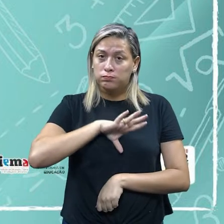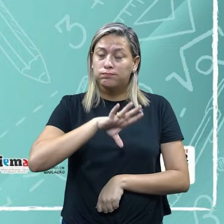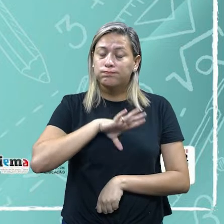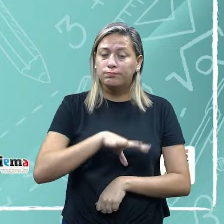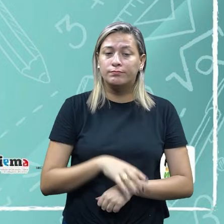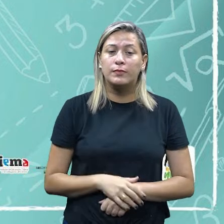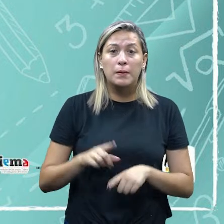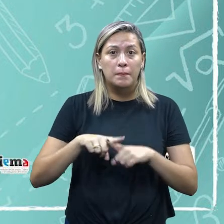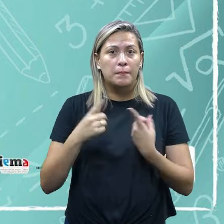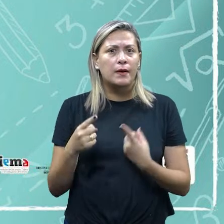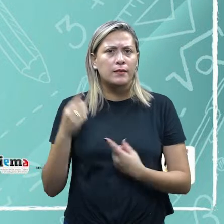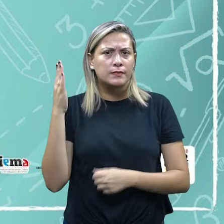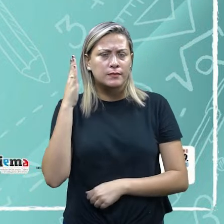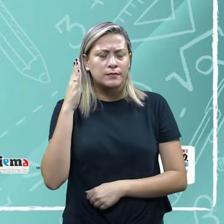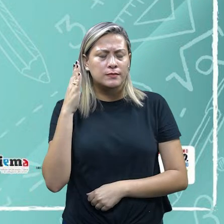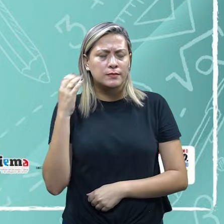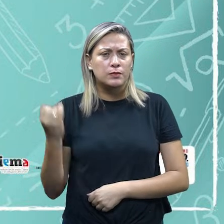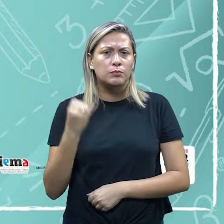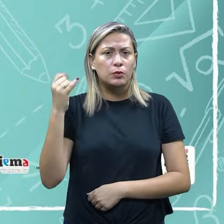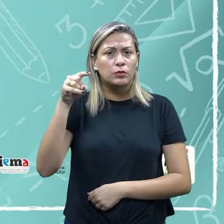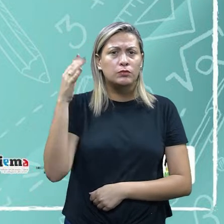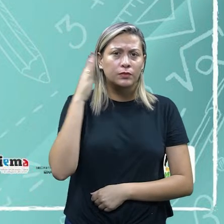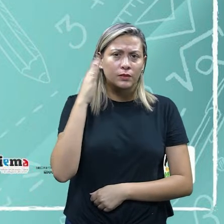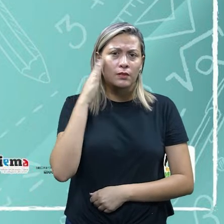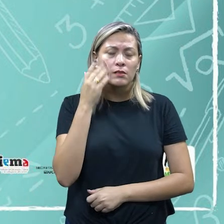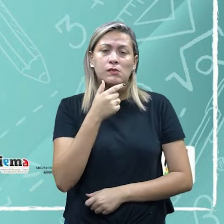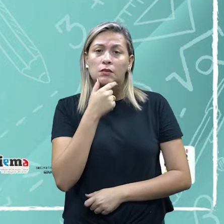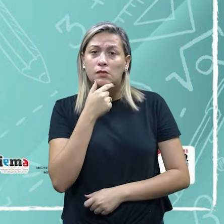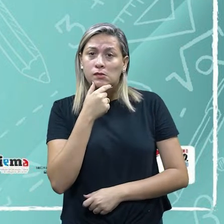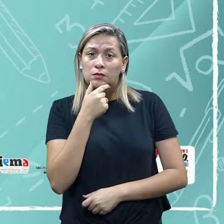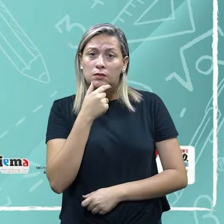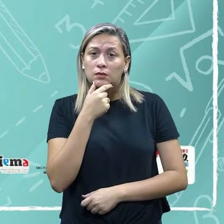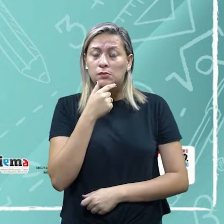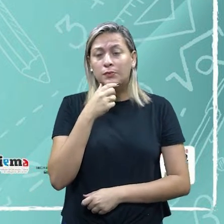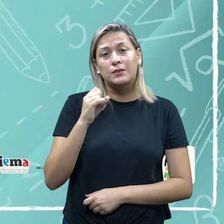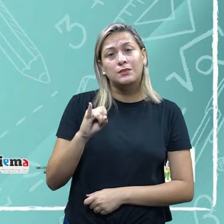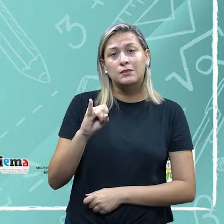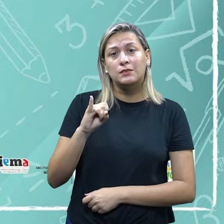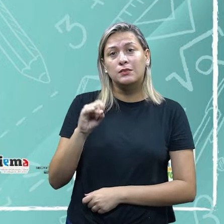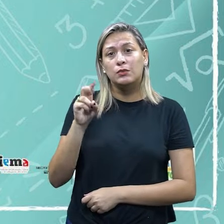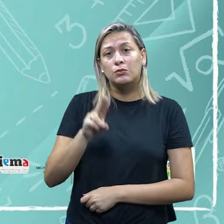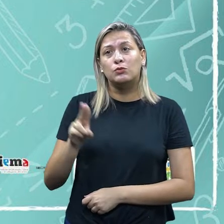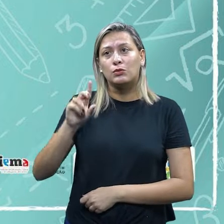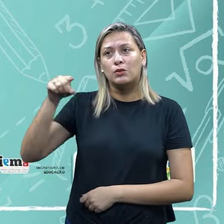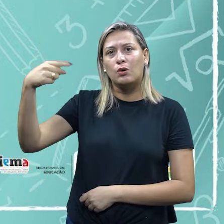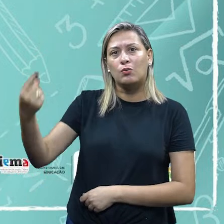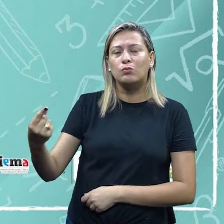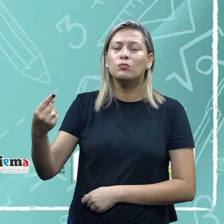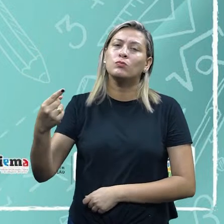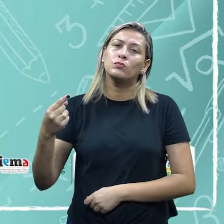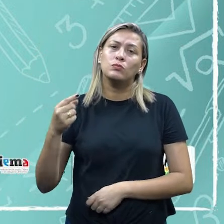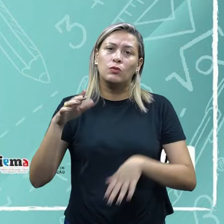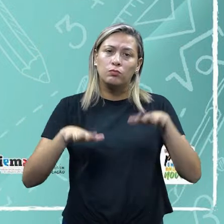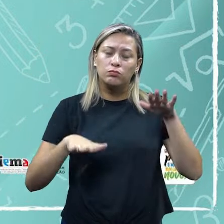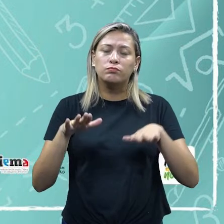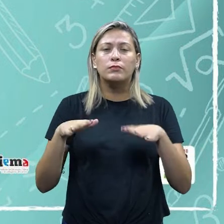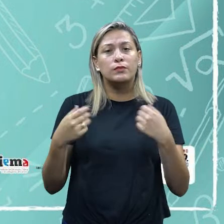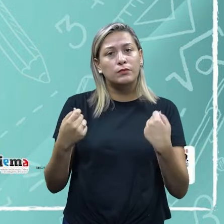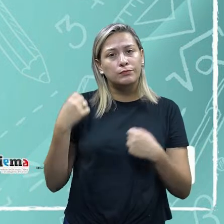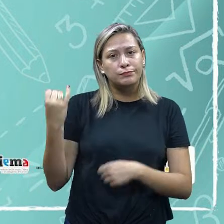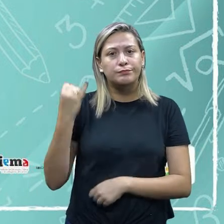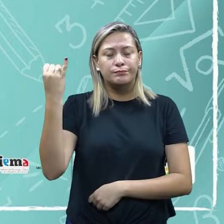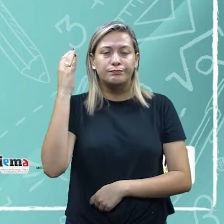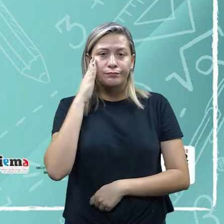precisar utilizar uma outra máquina e essa máquina tiver com os comandos em inglês, então é interessante que você saiba, né? Então a gente tem aqui